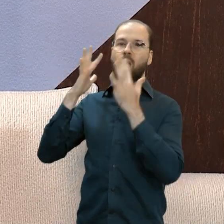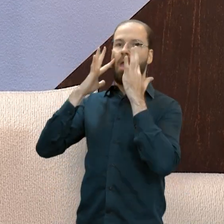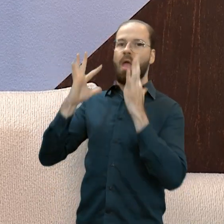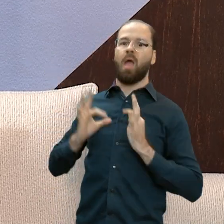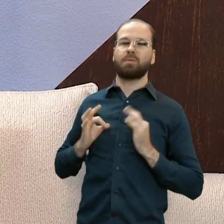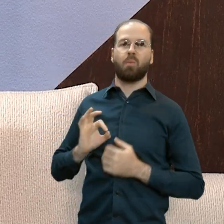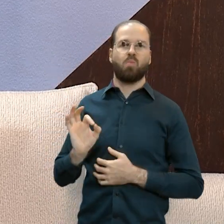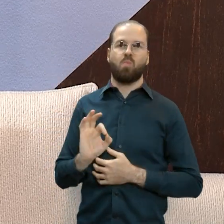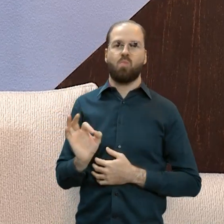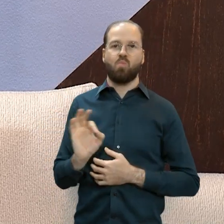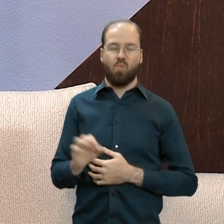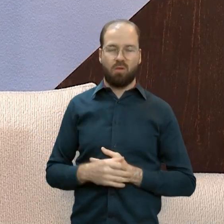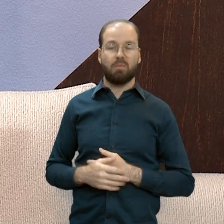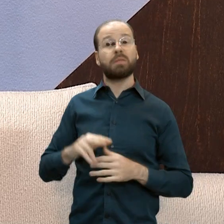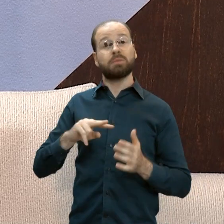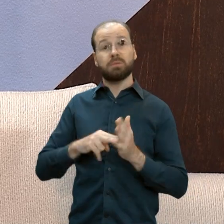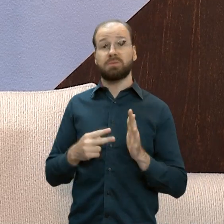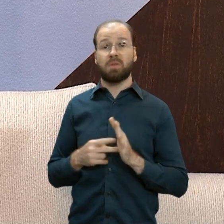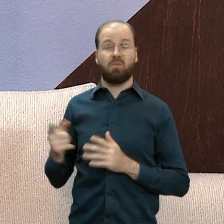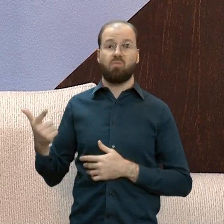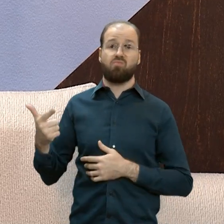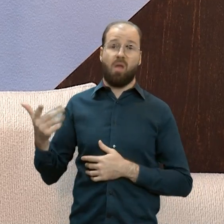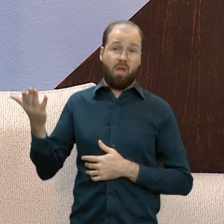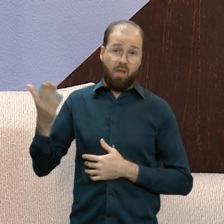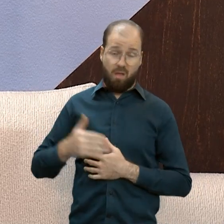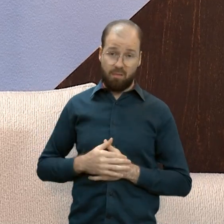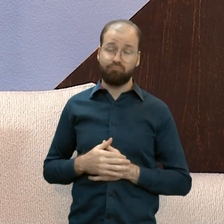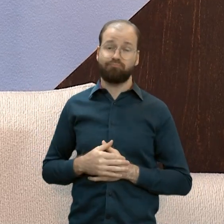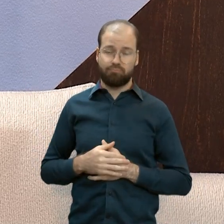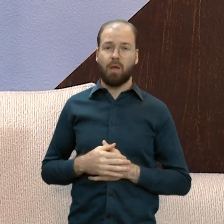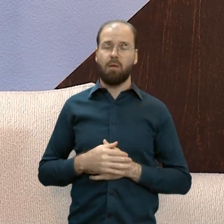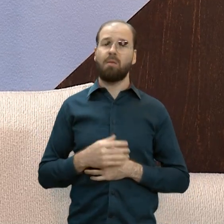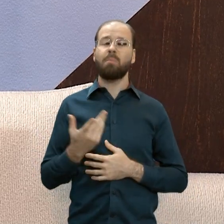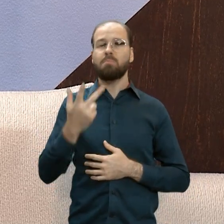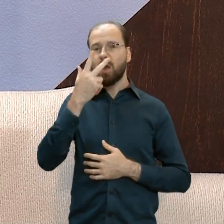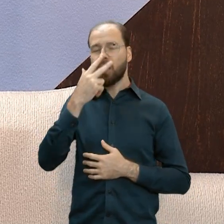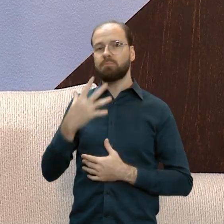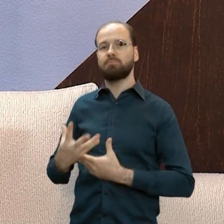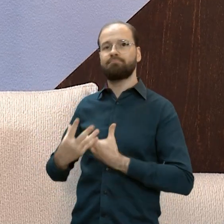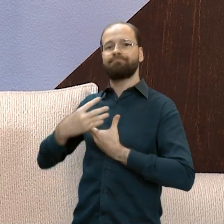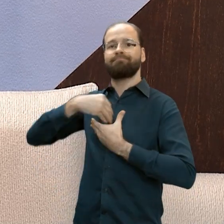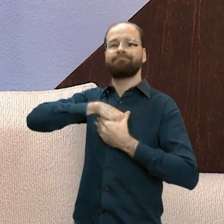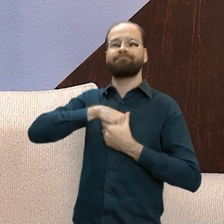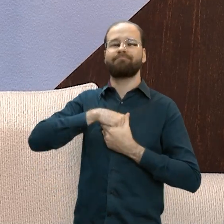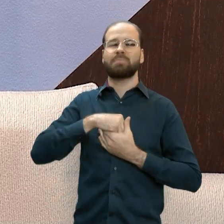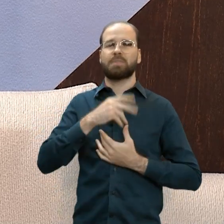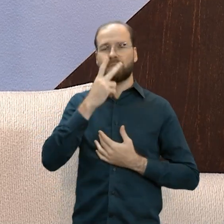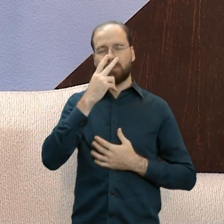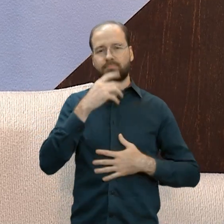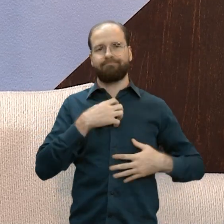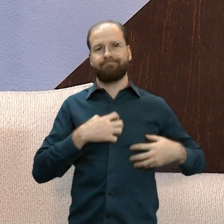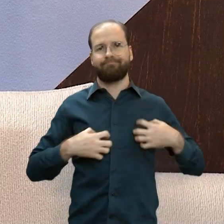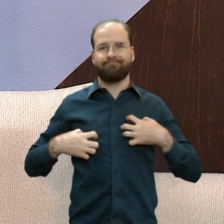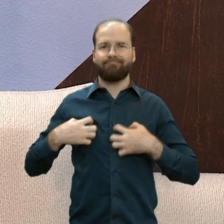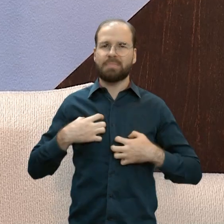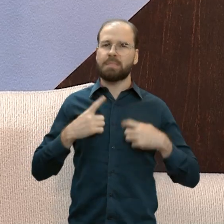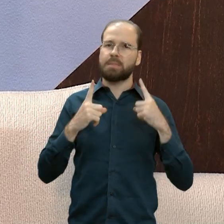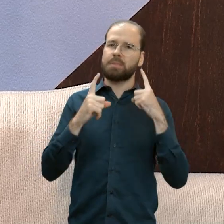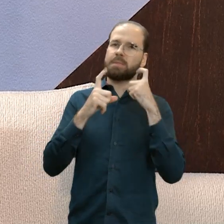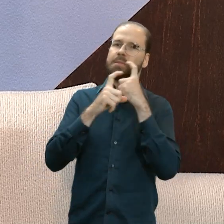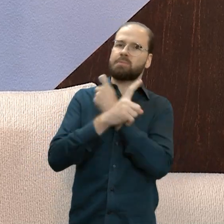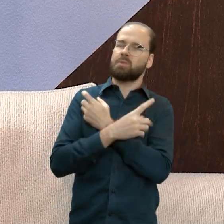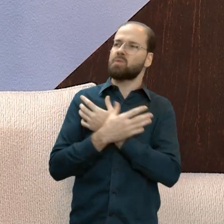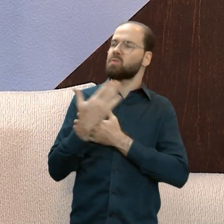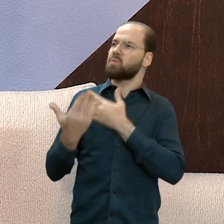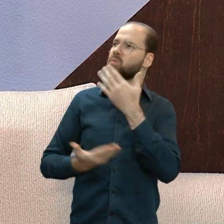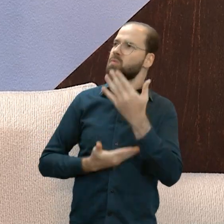né? E isso vai gerando nele uma indiferença, vai gerando nele uma dificuldade de se tornar